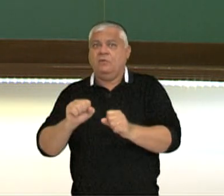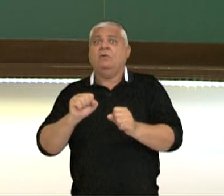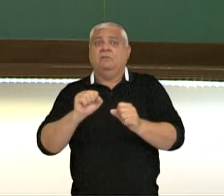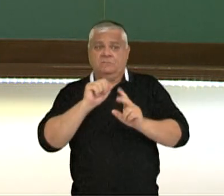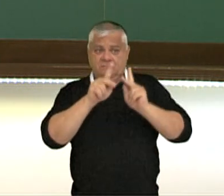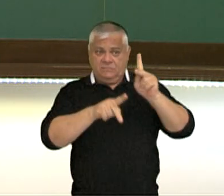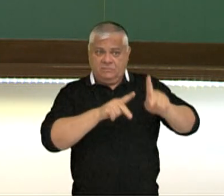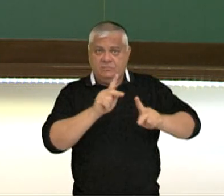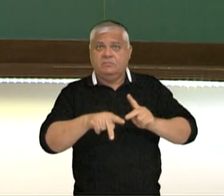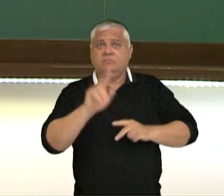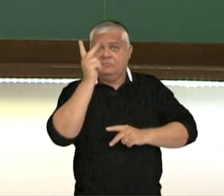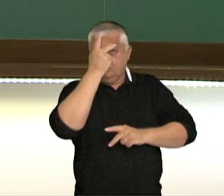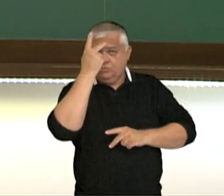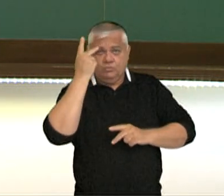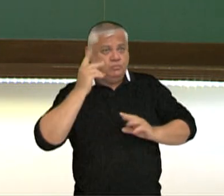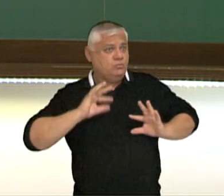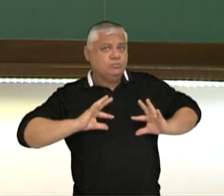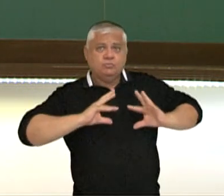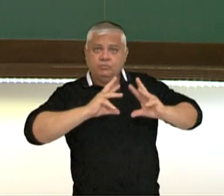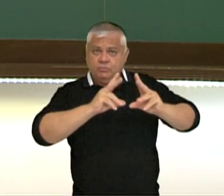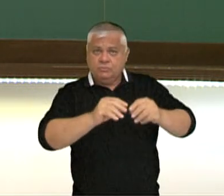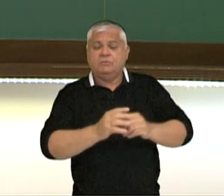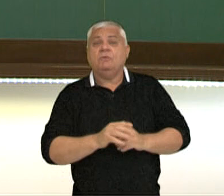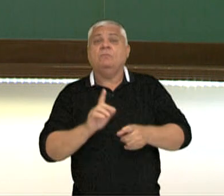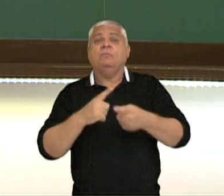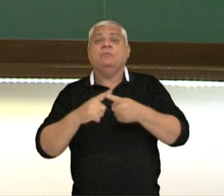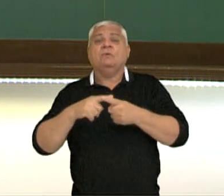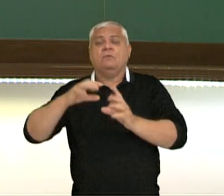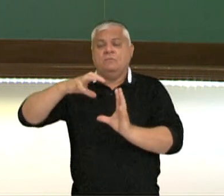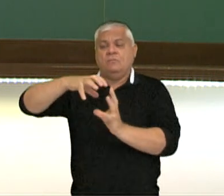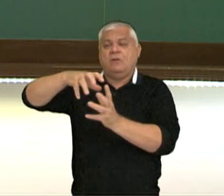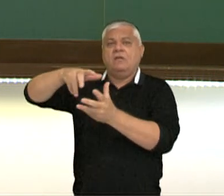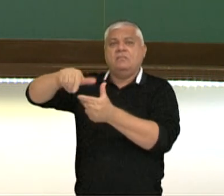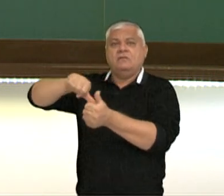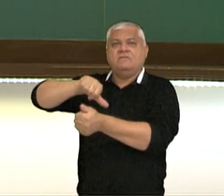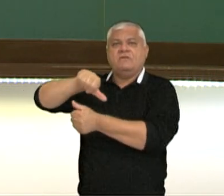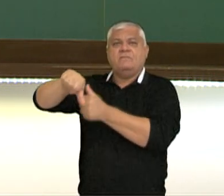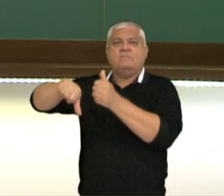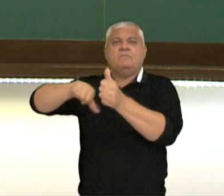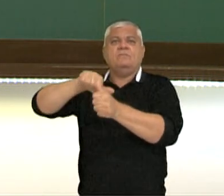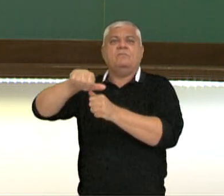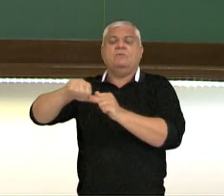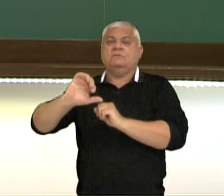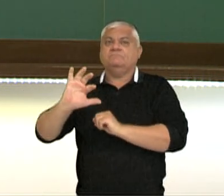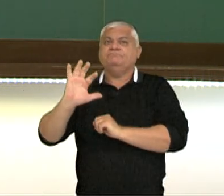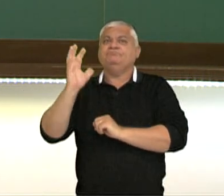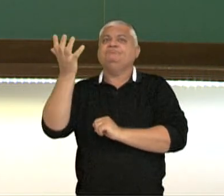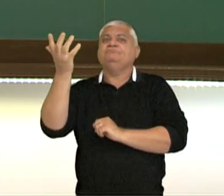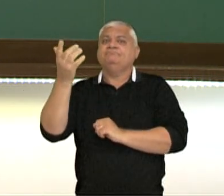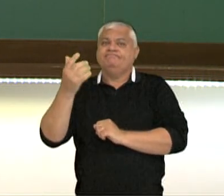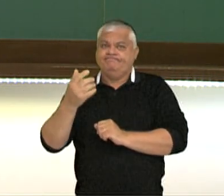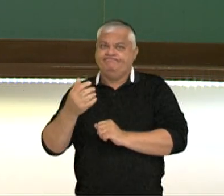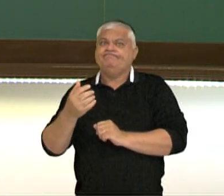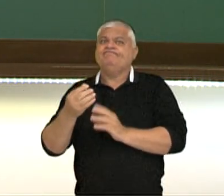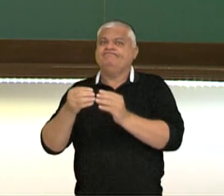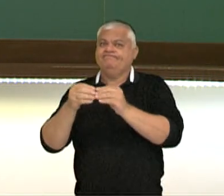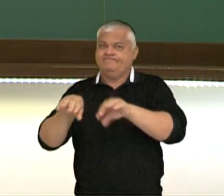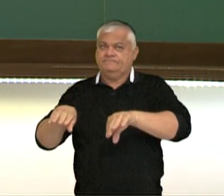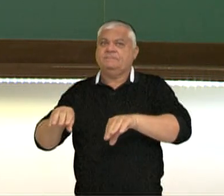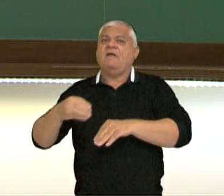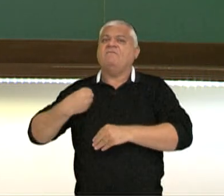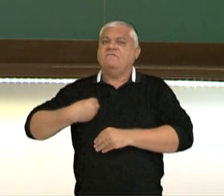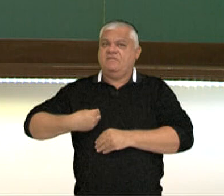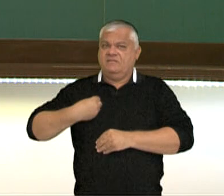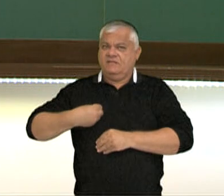para as pessoas como um todo, né? Porque aí o planeta vai sofrer transformações que serão talvez prejudiciais para a vida